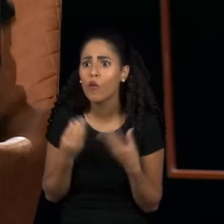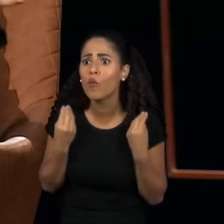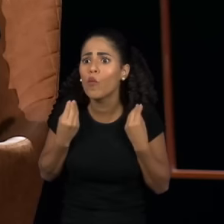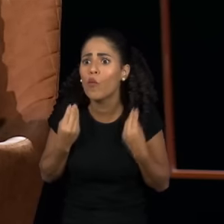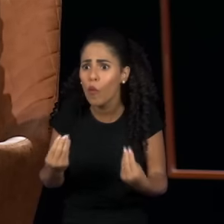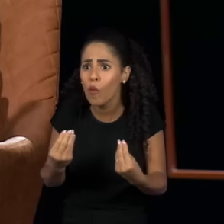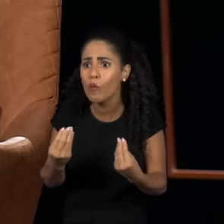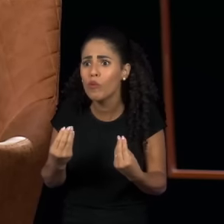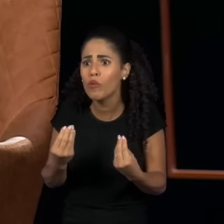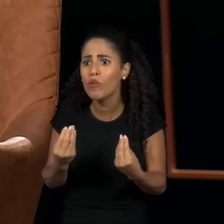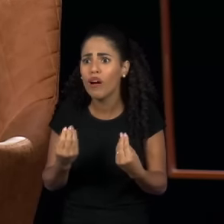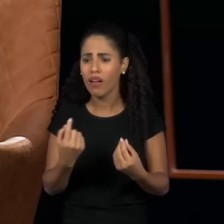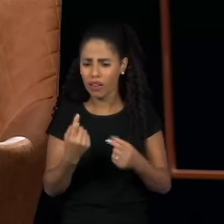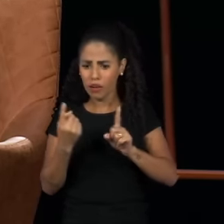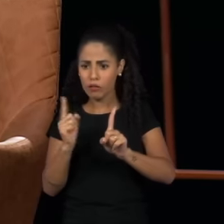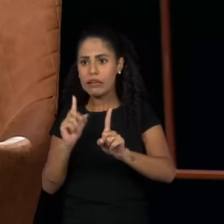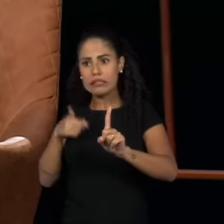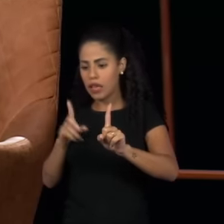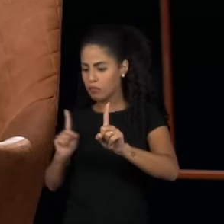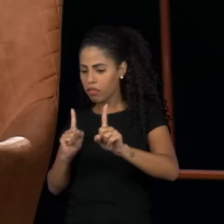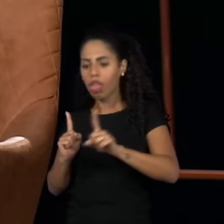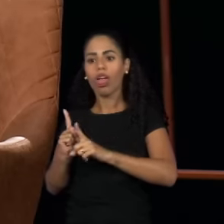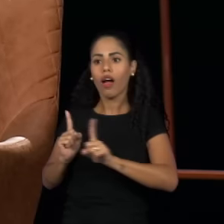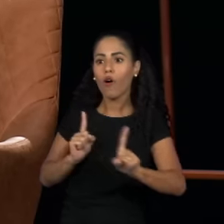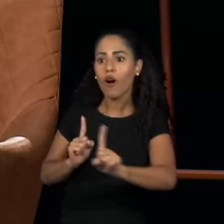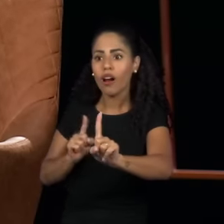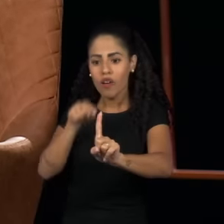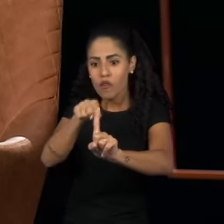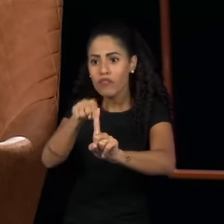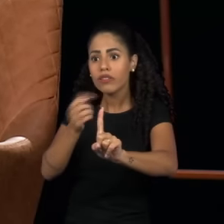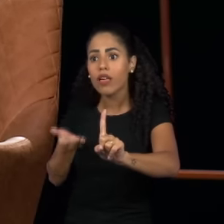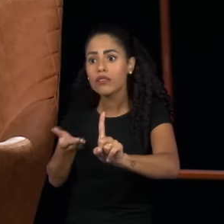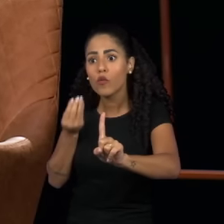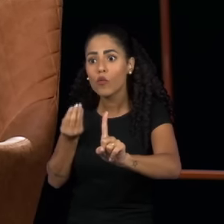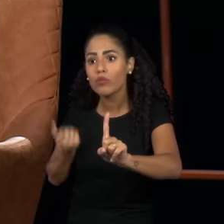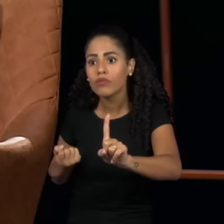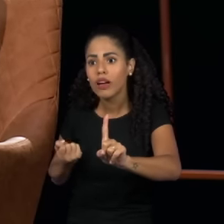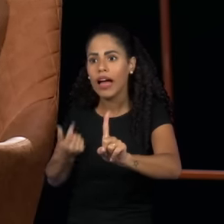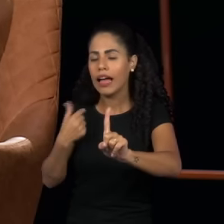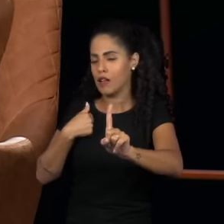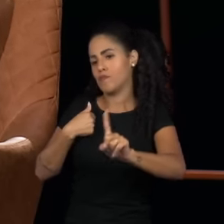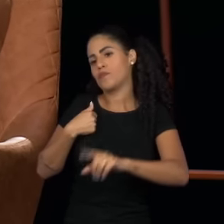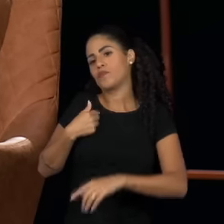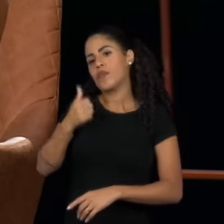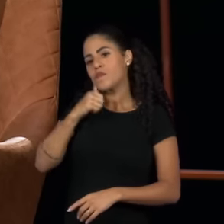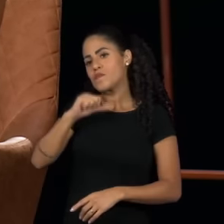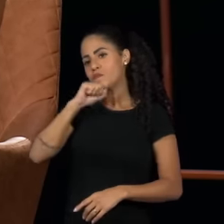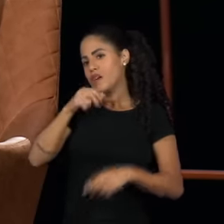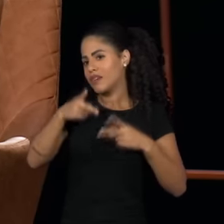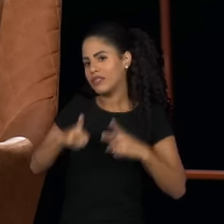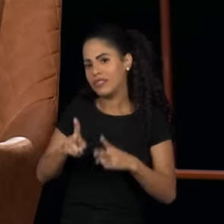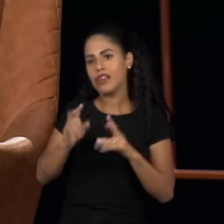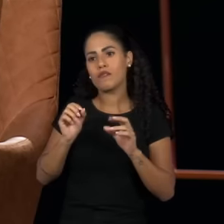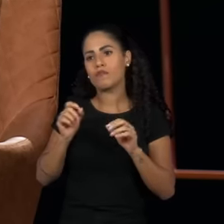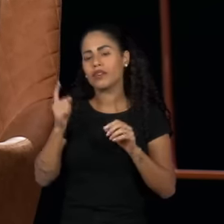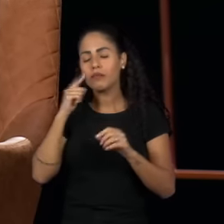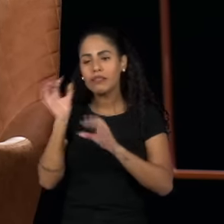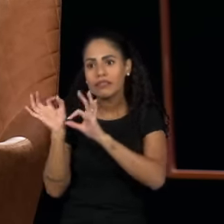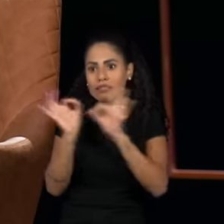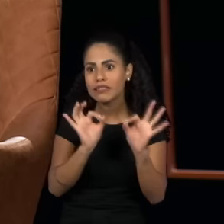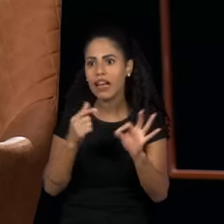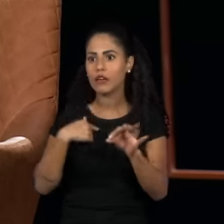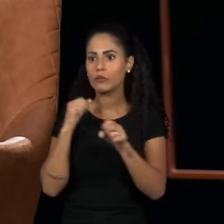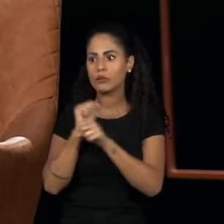mudou radicalmente. Me lembro que a minha mãe, em Petrópolis, quando apareceu o primeiro capítulo, porque eu também sou muito discreta, então não falei muito, né? Eu esperei